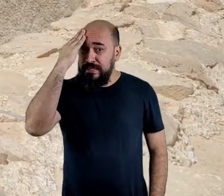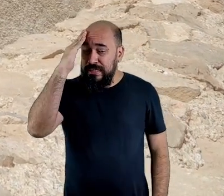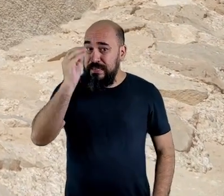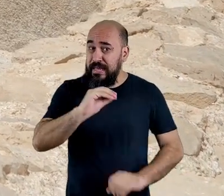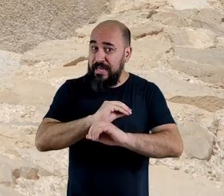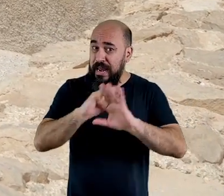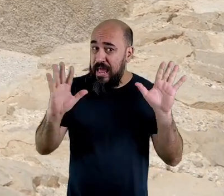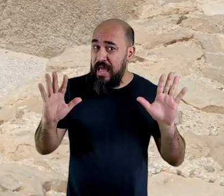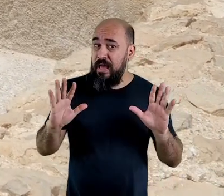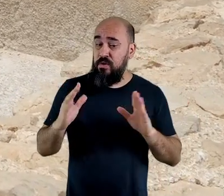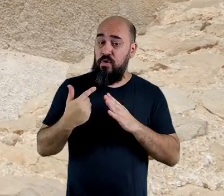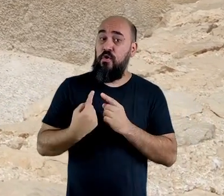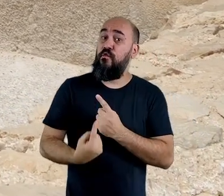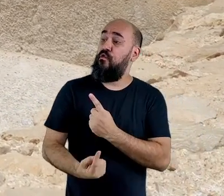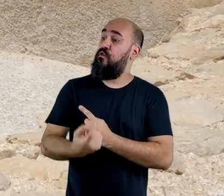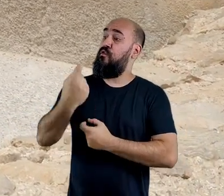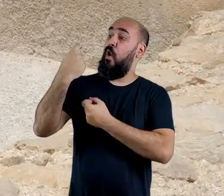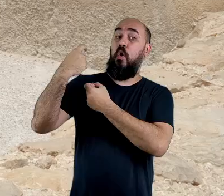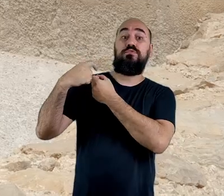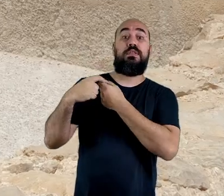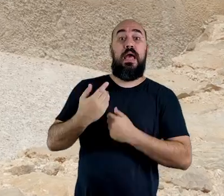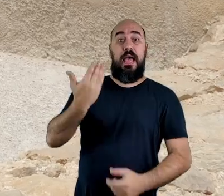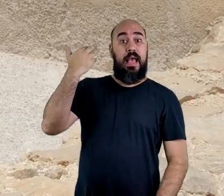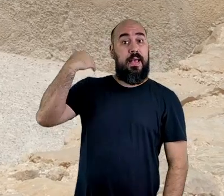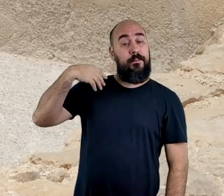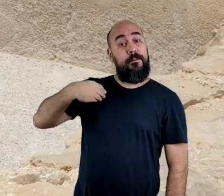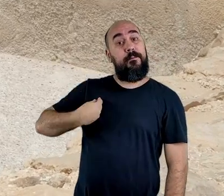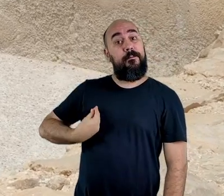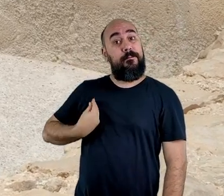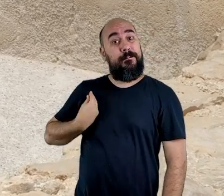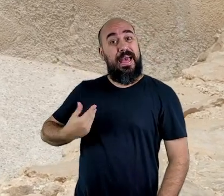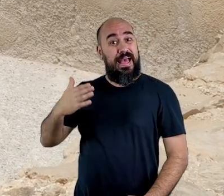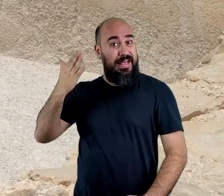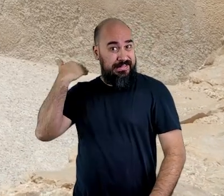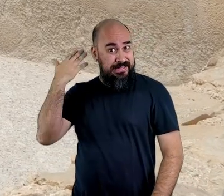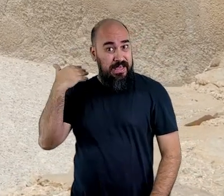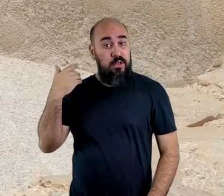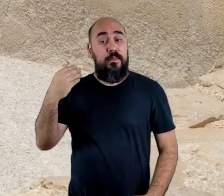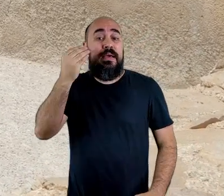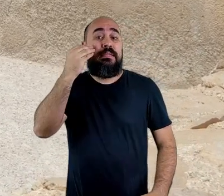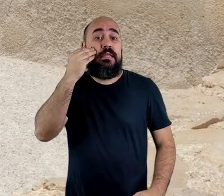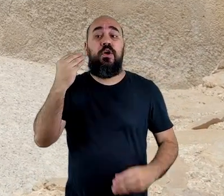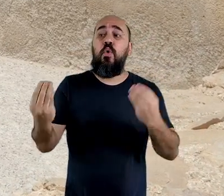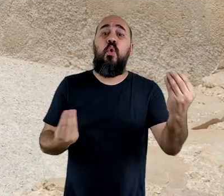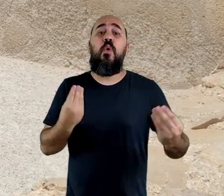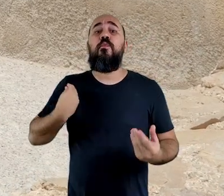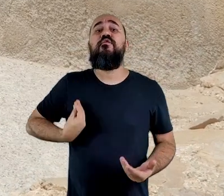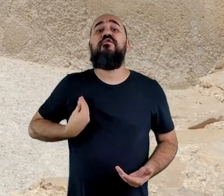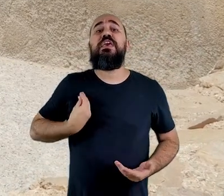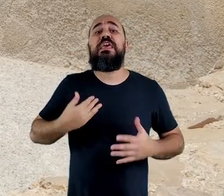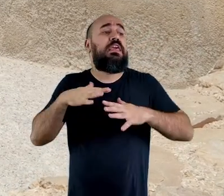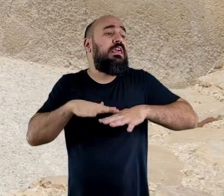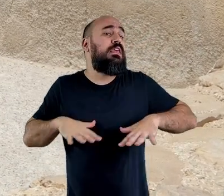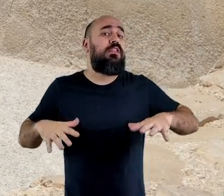ideia muito precisa de como era a vida naqueles dias. Mas o que há de novidade para a gente nesse mosaico aqui?